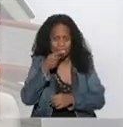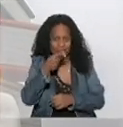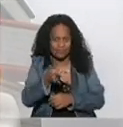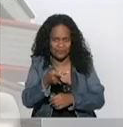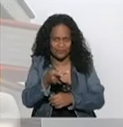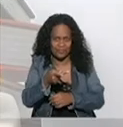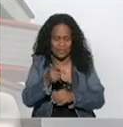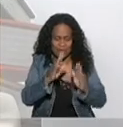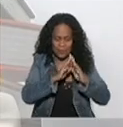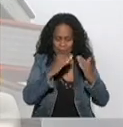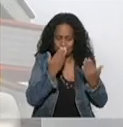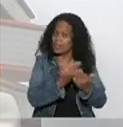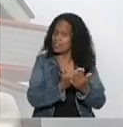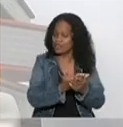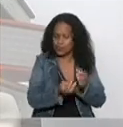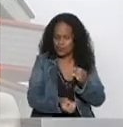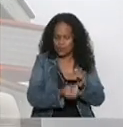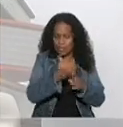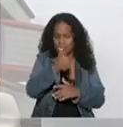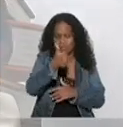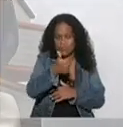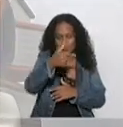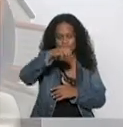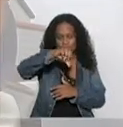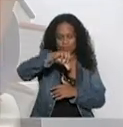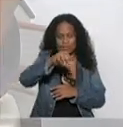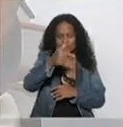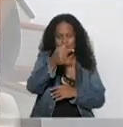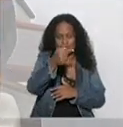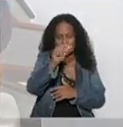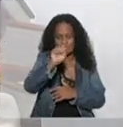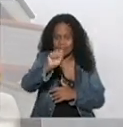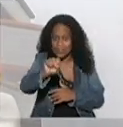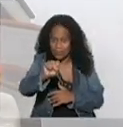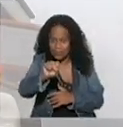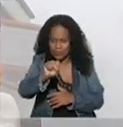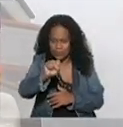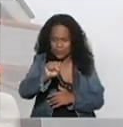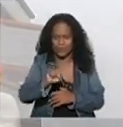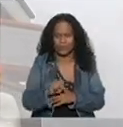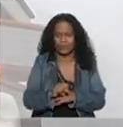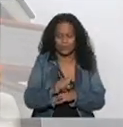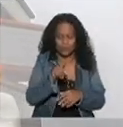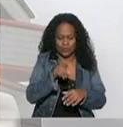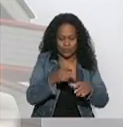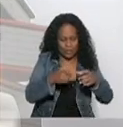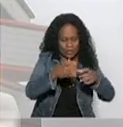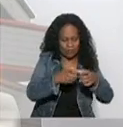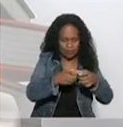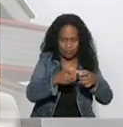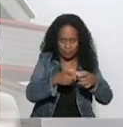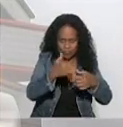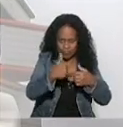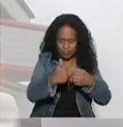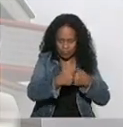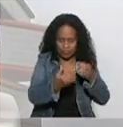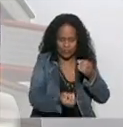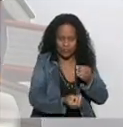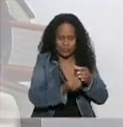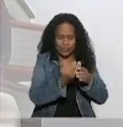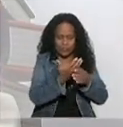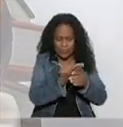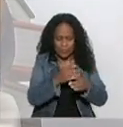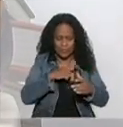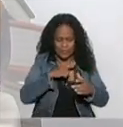foi a época que a mulher foi para o mercado de trabalho. As senhoras como eu, aposentadas, pegavam as garagens daqueles casarões